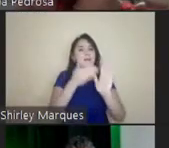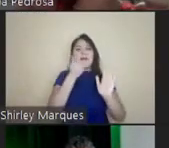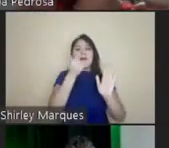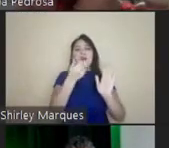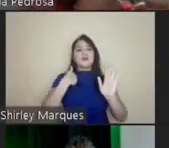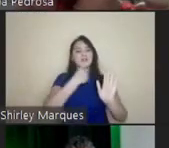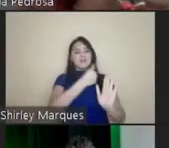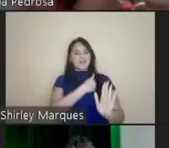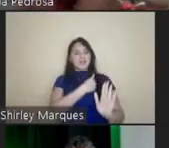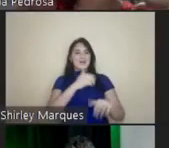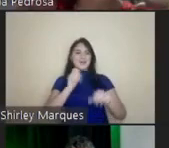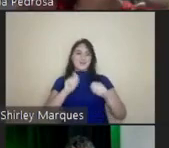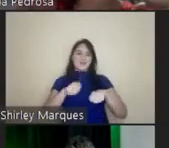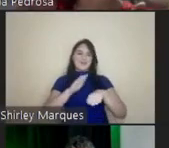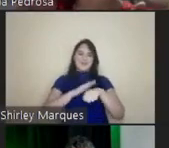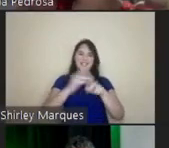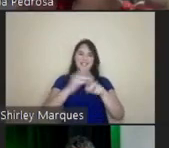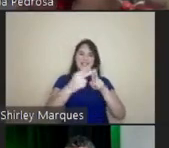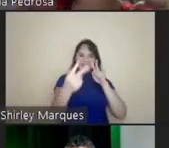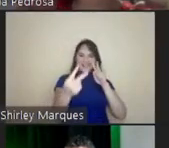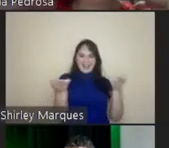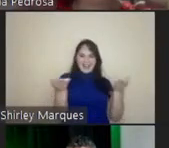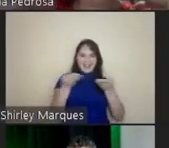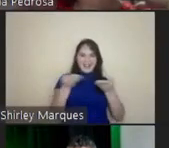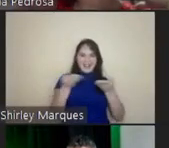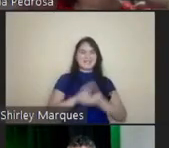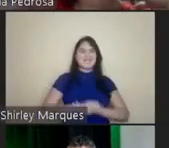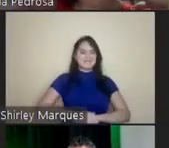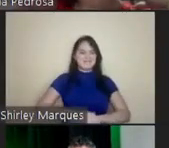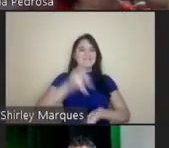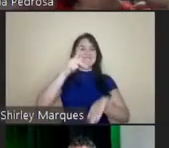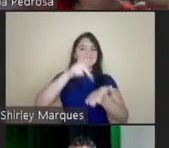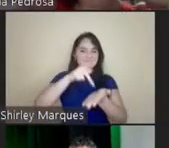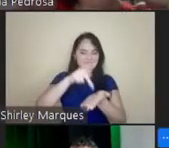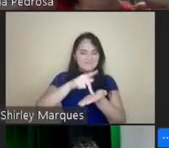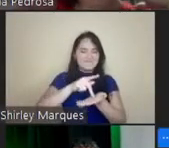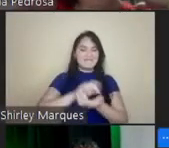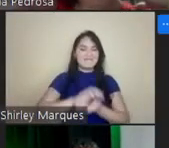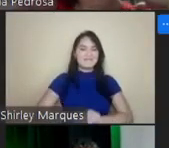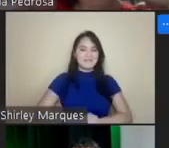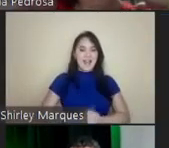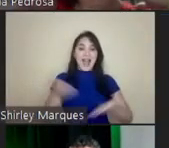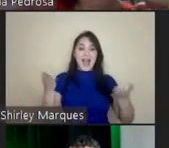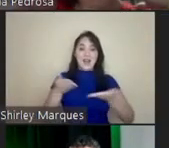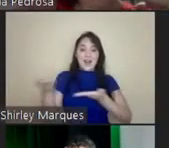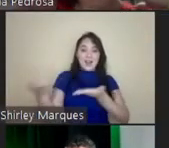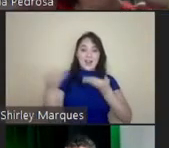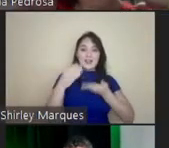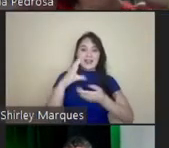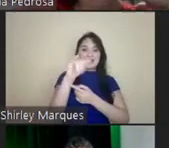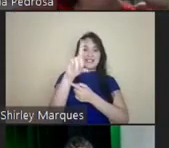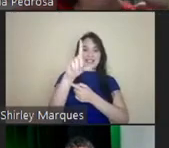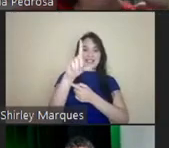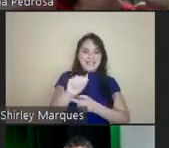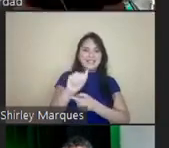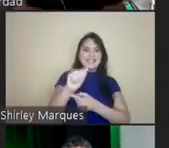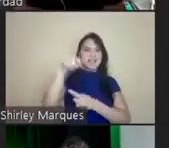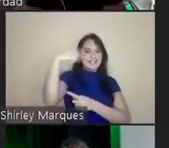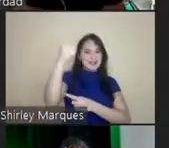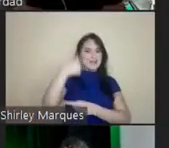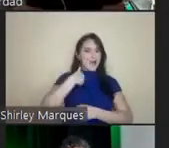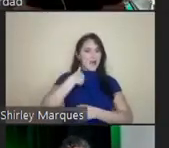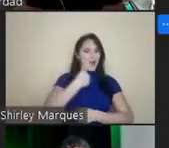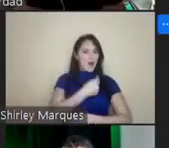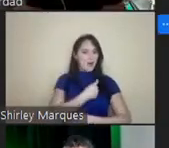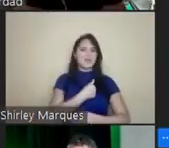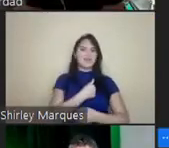nesses tempos de virtualidade. Verdade, verdade, Mida. Então, vou passar para a Cida agora, para daqui a pouco a gente começar, então, a fazer...